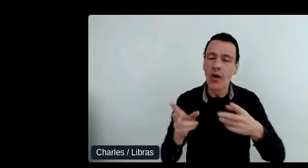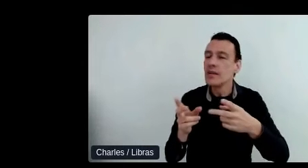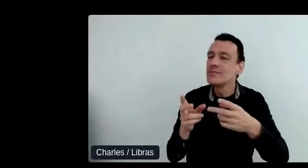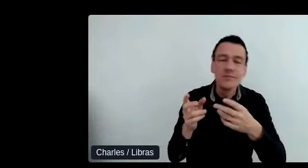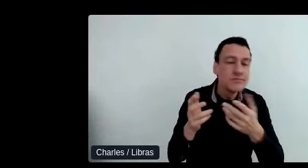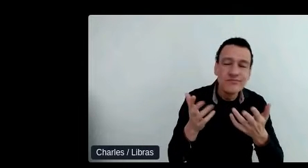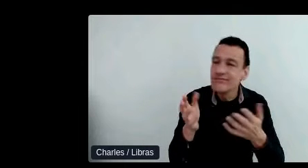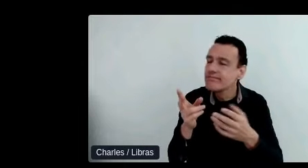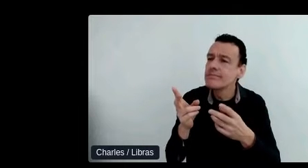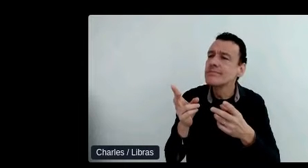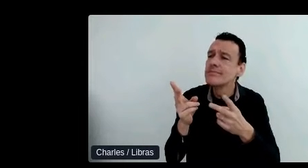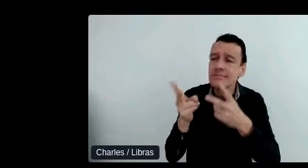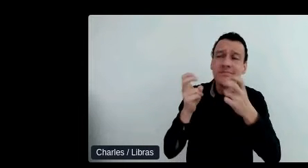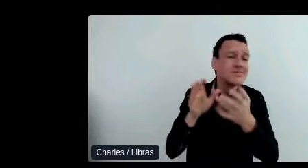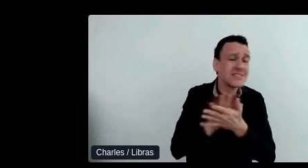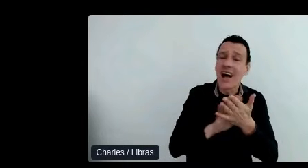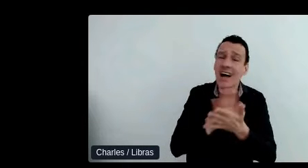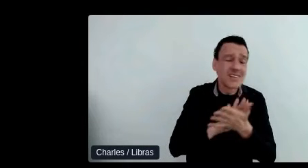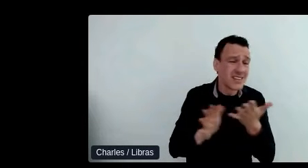E, assim,